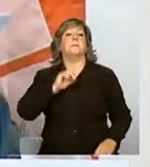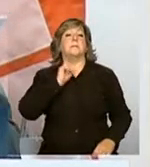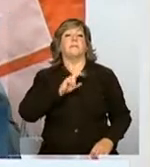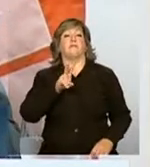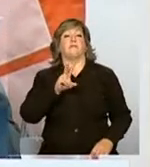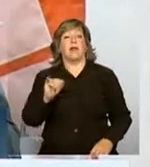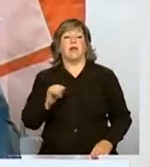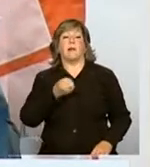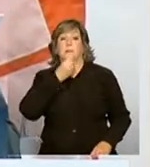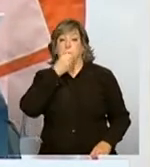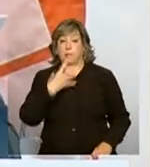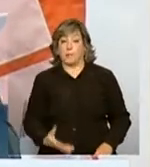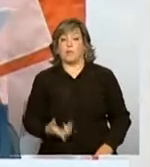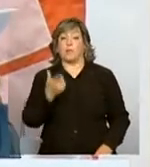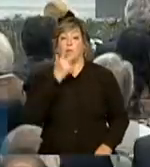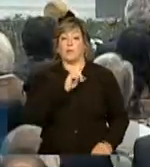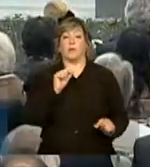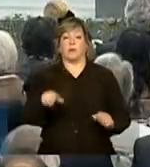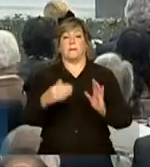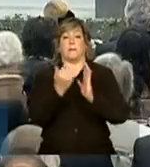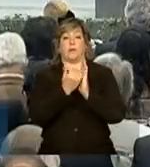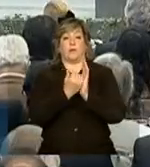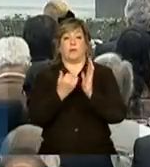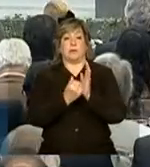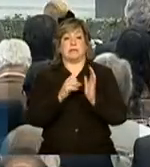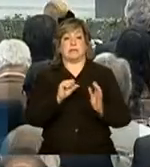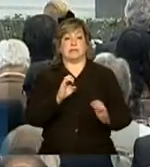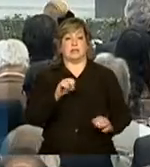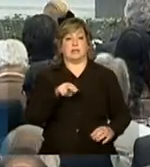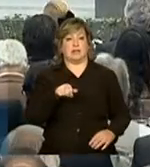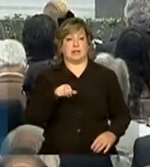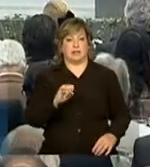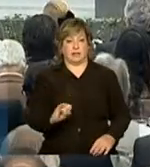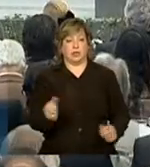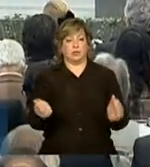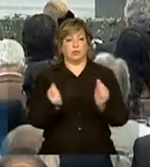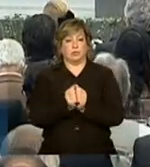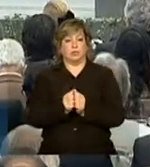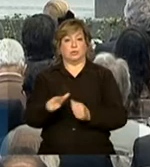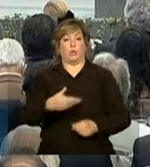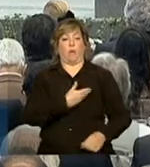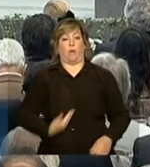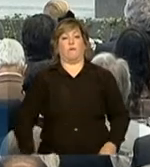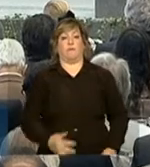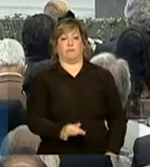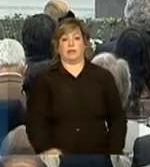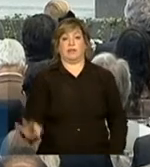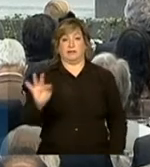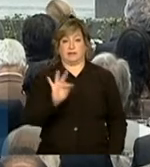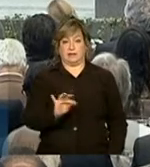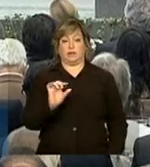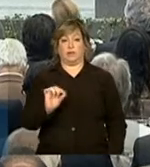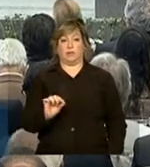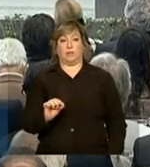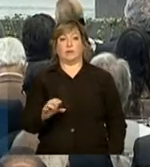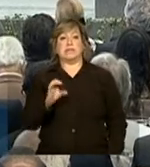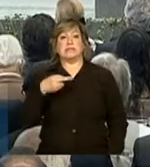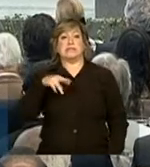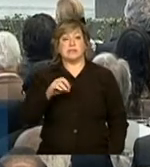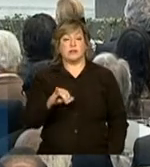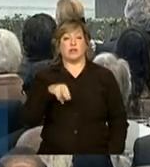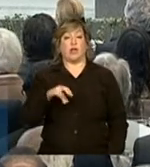se beneficiar do programa SENAI, junto com o governo federal, de centros de